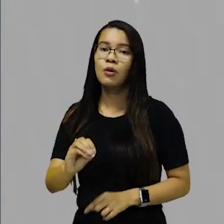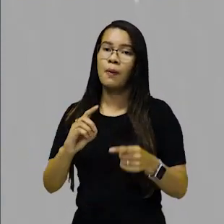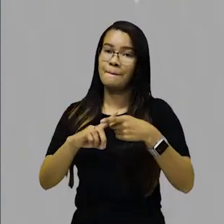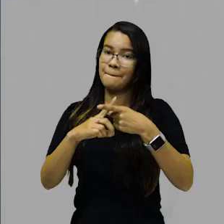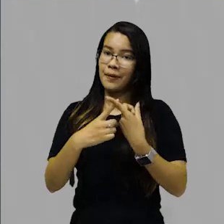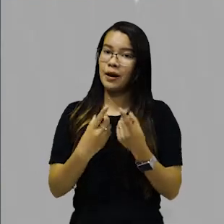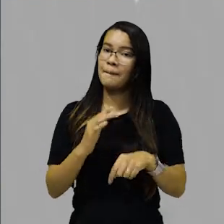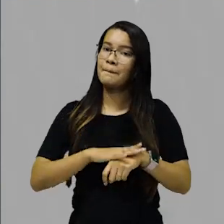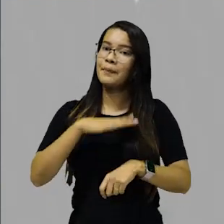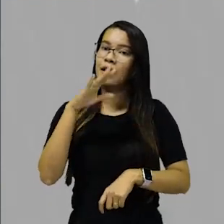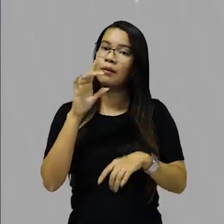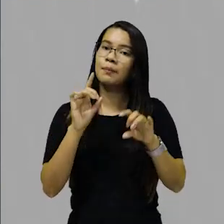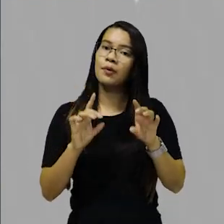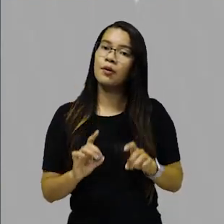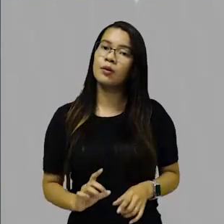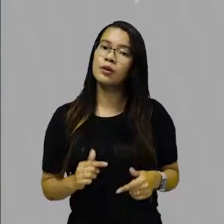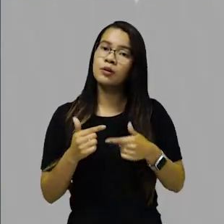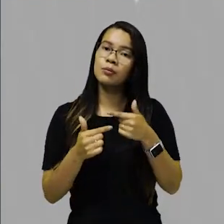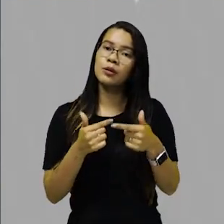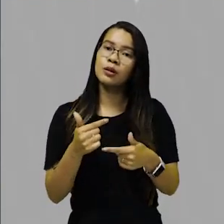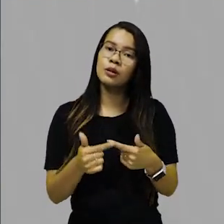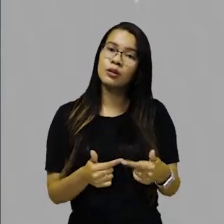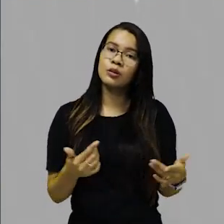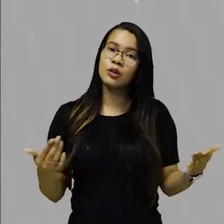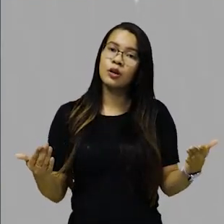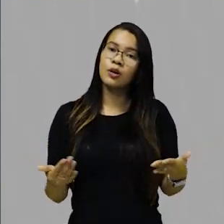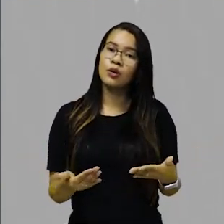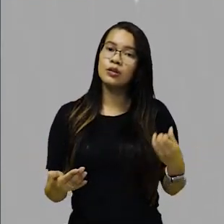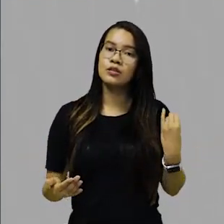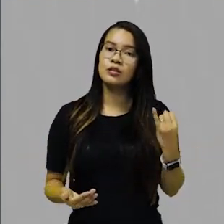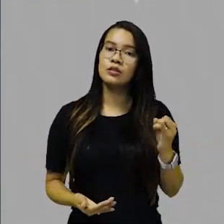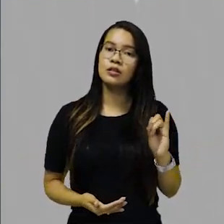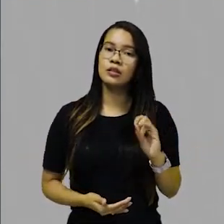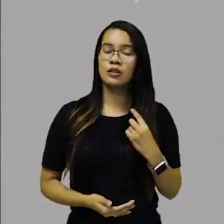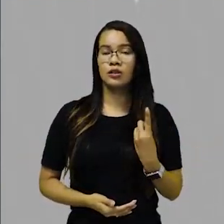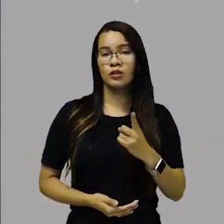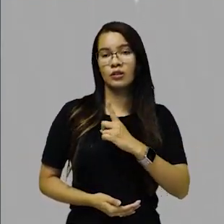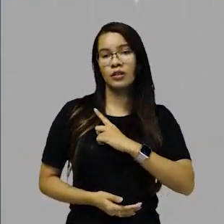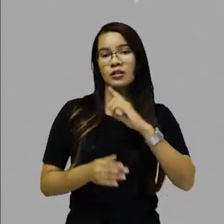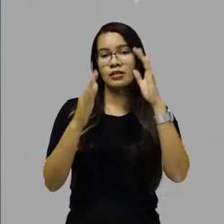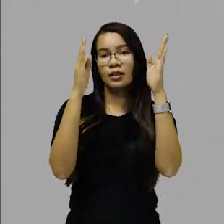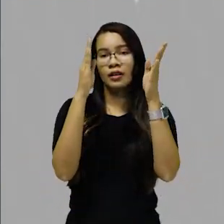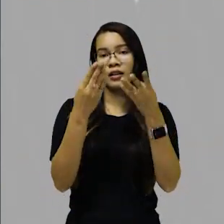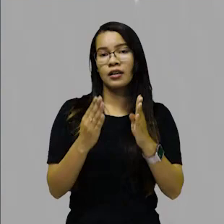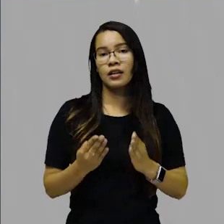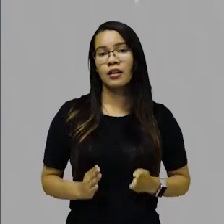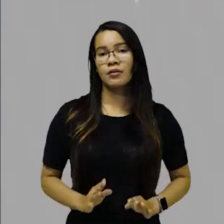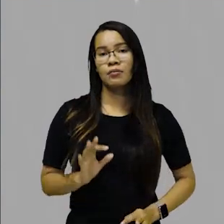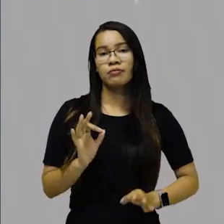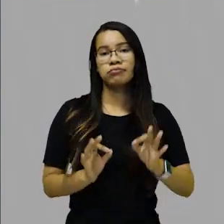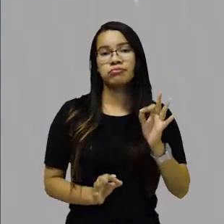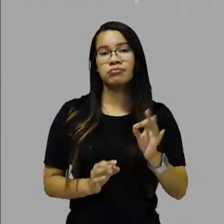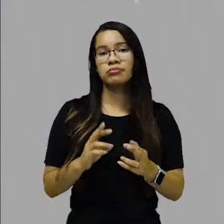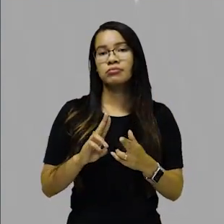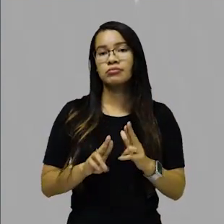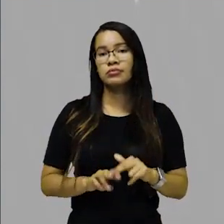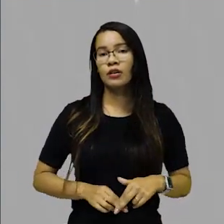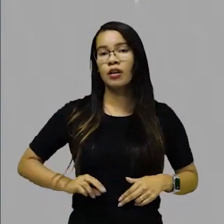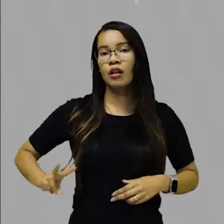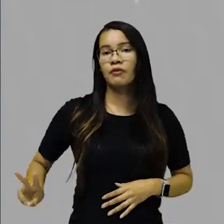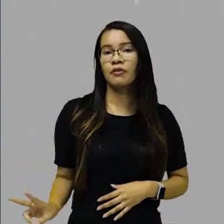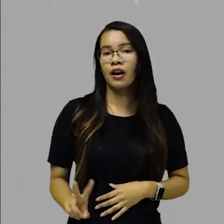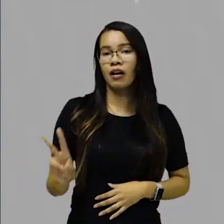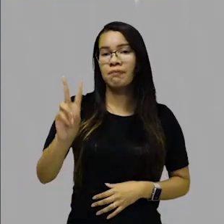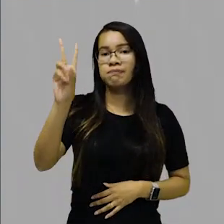né? Uma luta, acima de tudo hoje, se nós analisarmos, uma luta justamente pelo quê? Pela valorização do